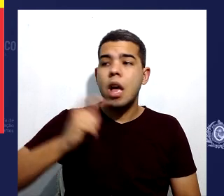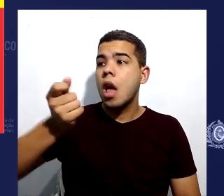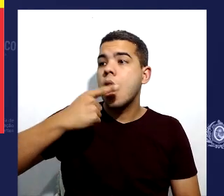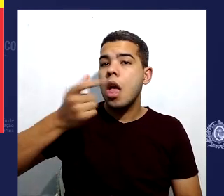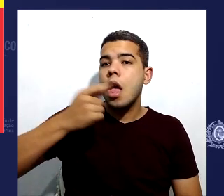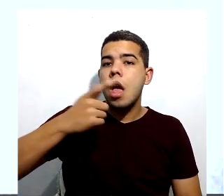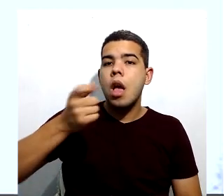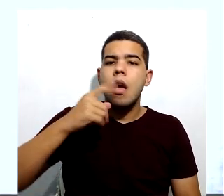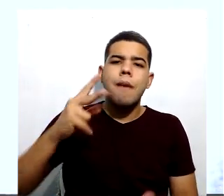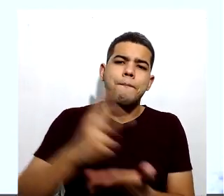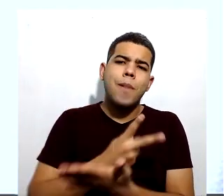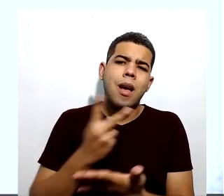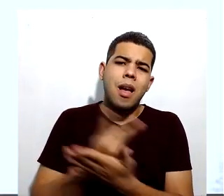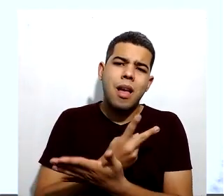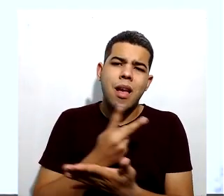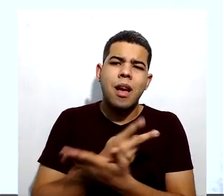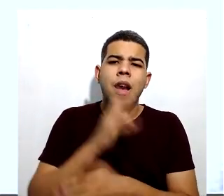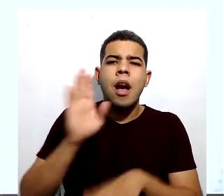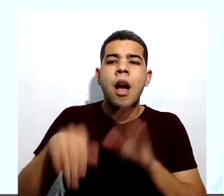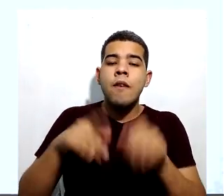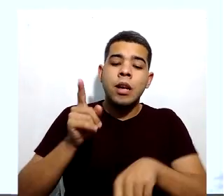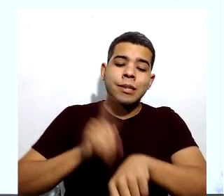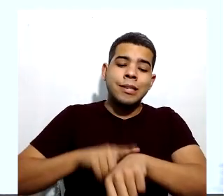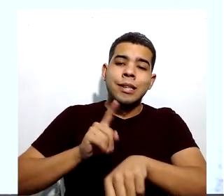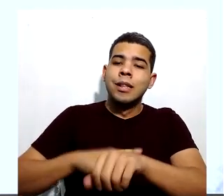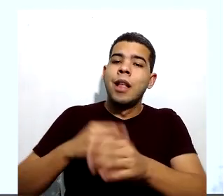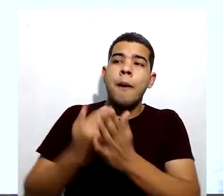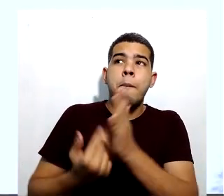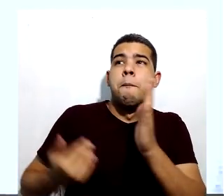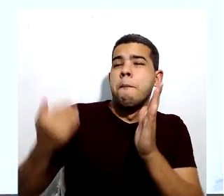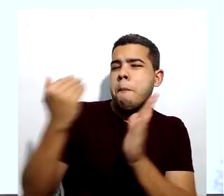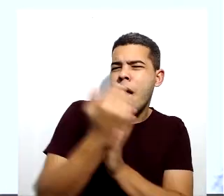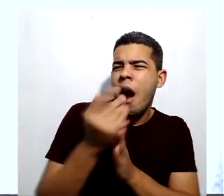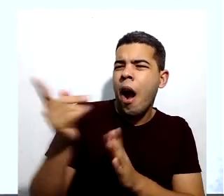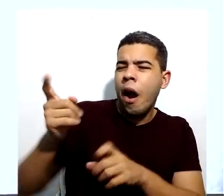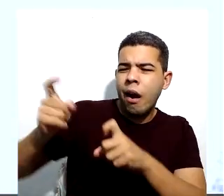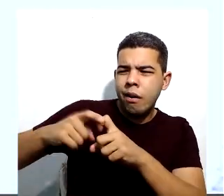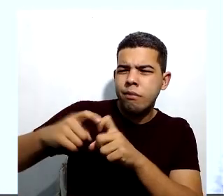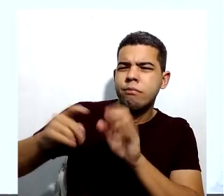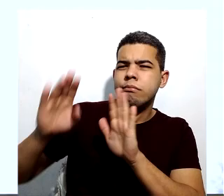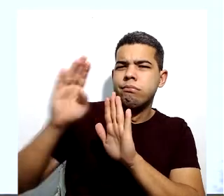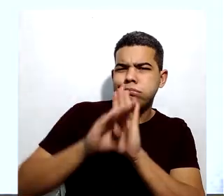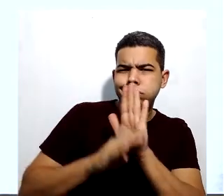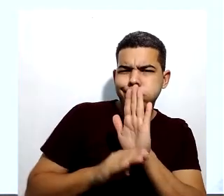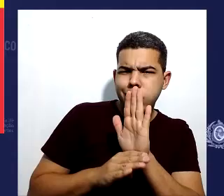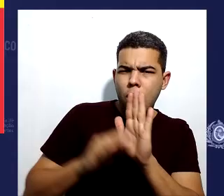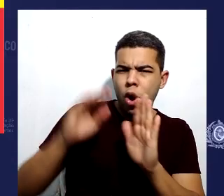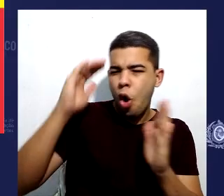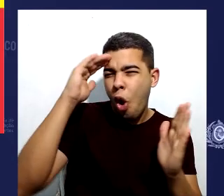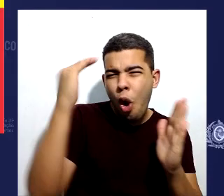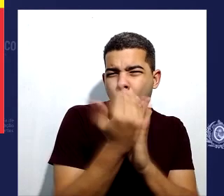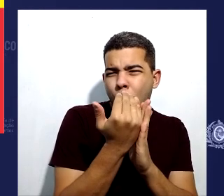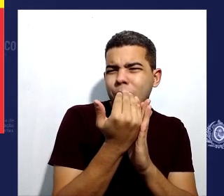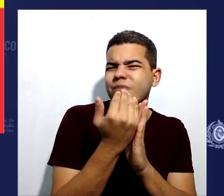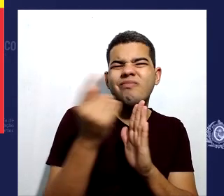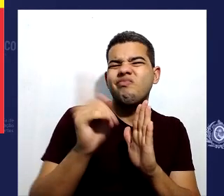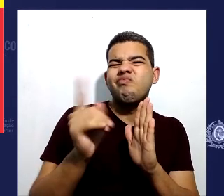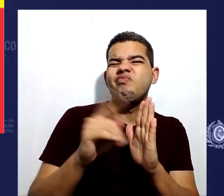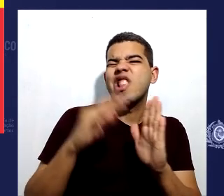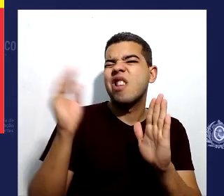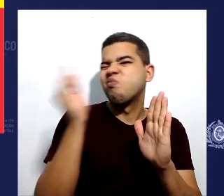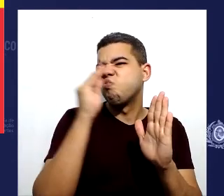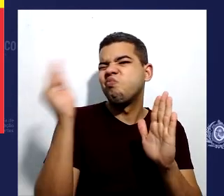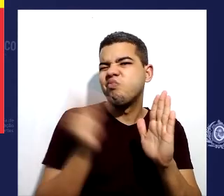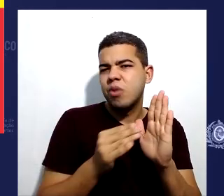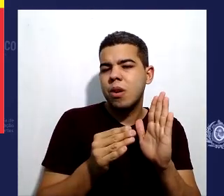um médico, né? Que o médico, no caso, ele prescreveu. Existe também uma resistência do medicamento. Quando eu falo da resistência